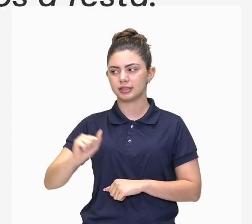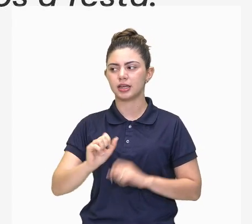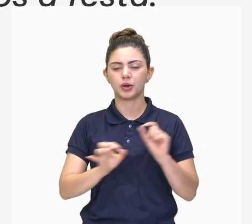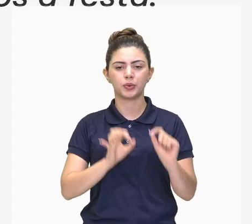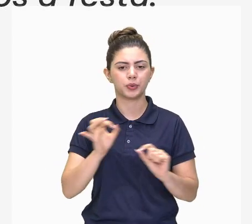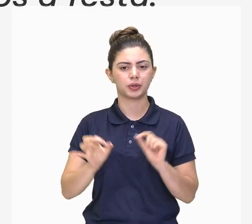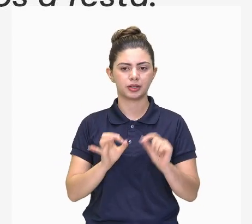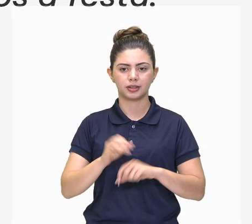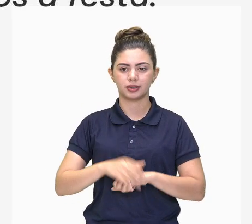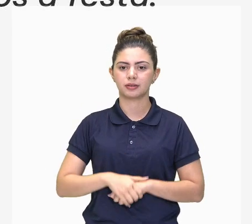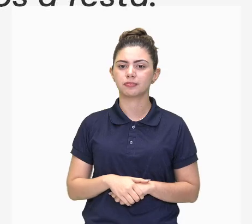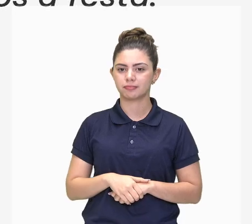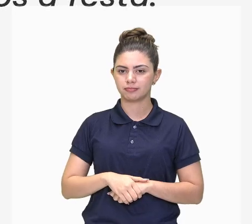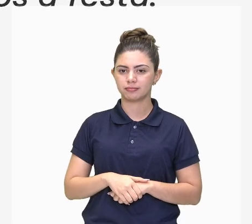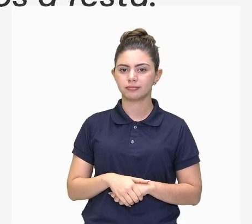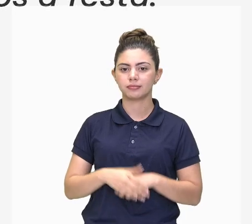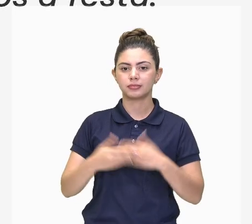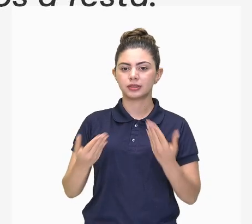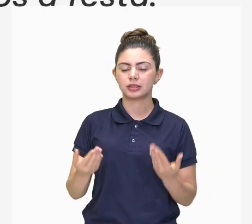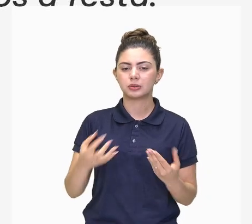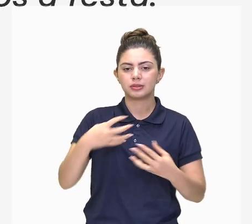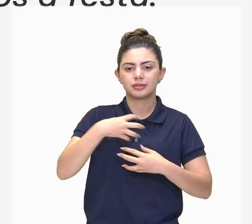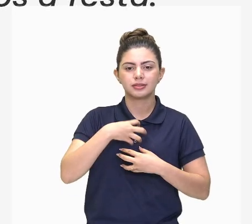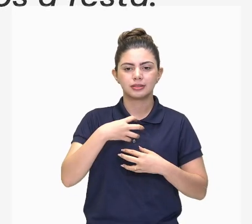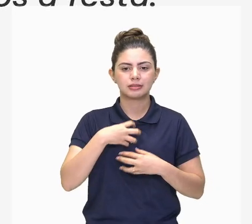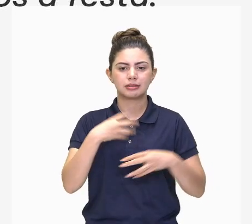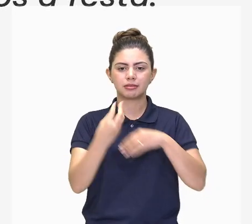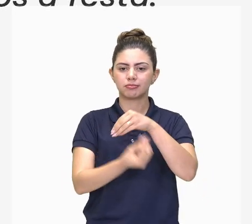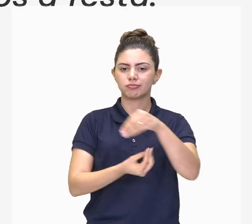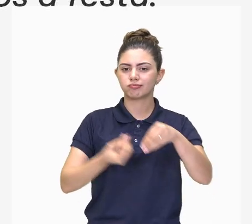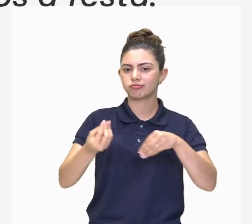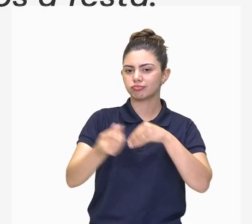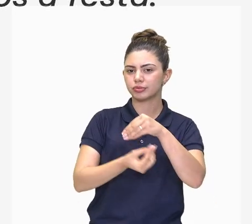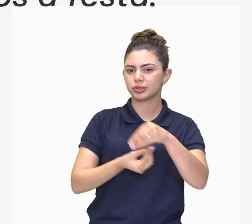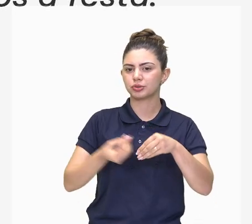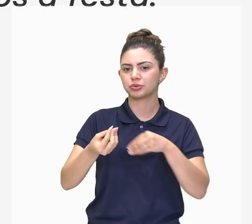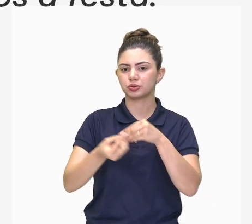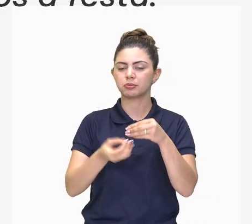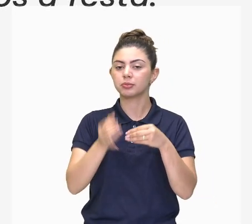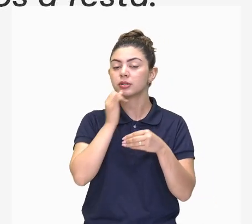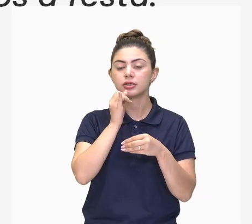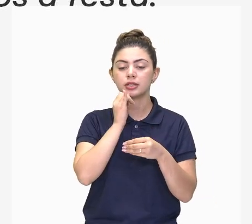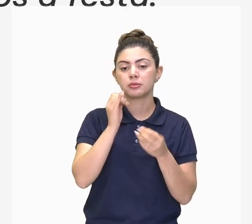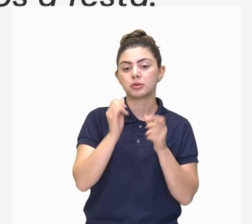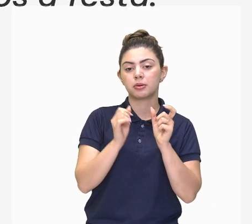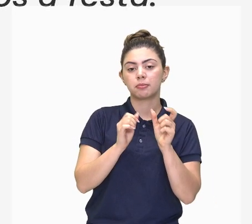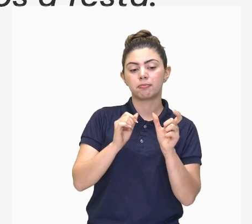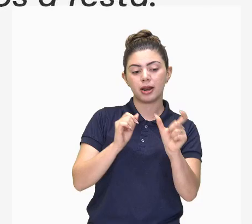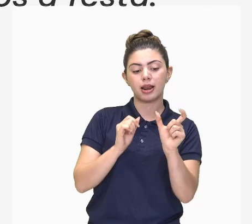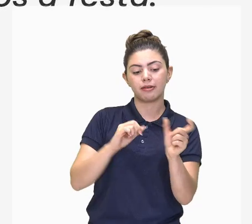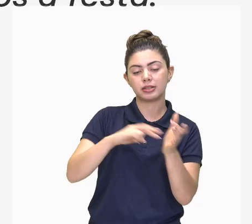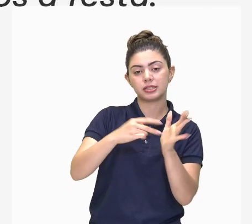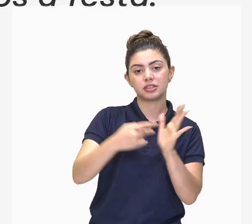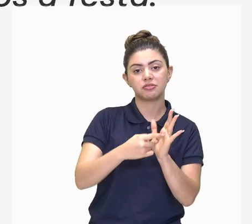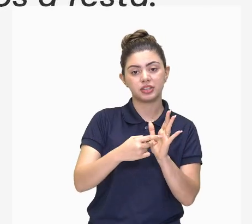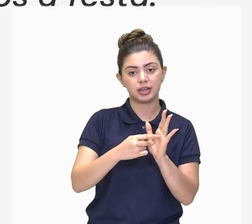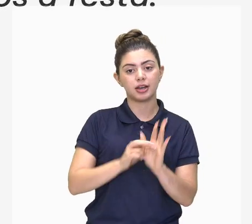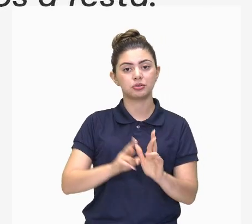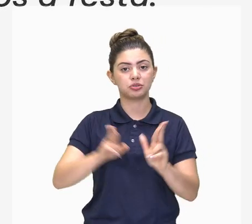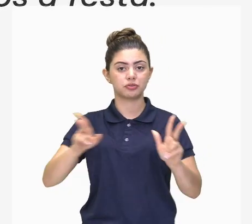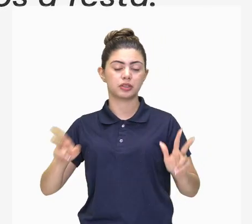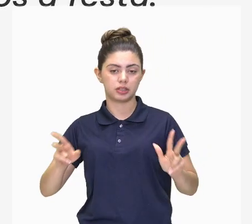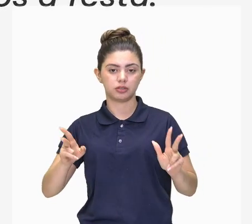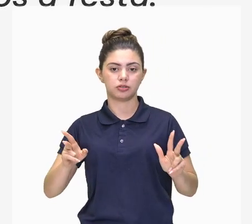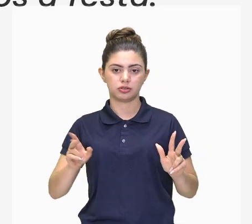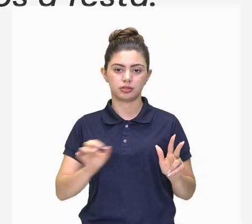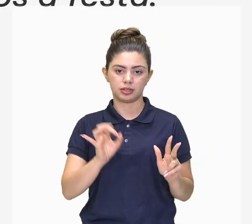ela mistura sensações de sentidos diferentes. Quando se fala